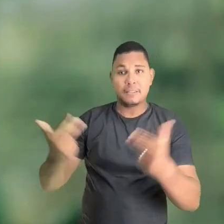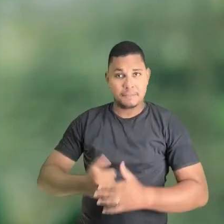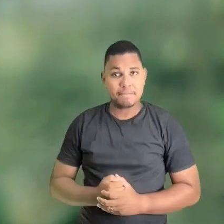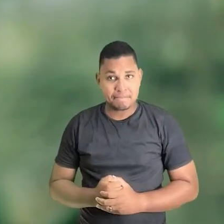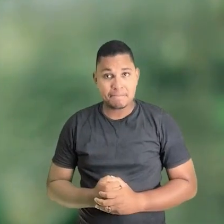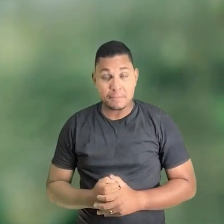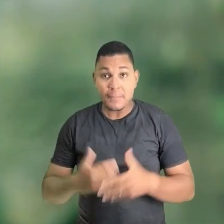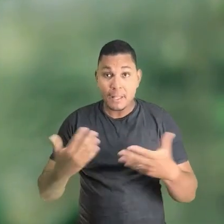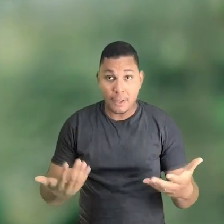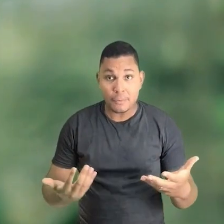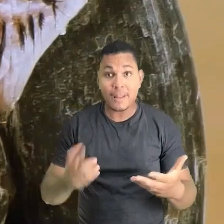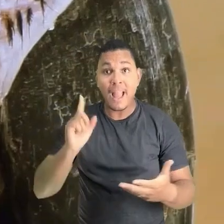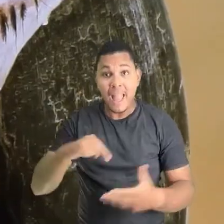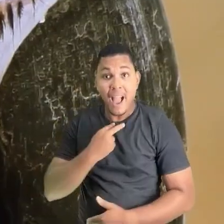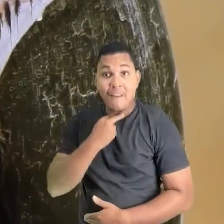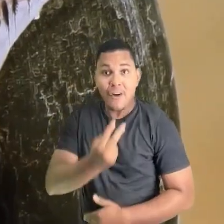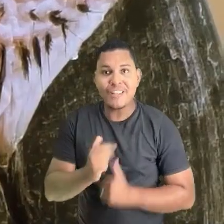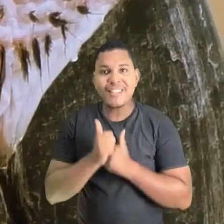Essa também é a voz que nos guia.